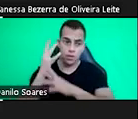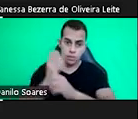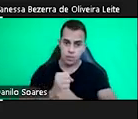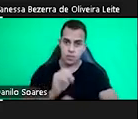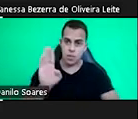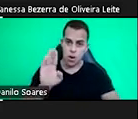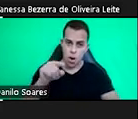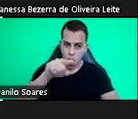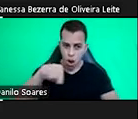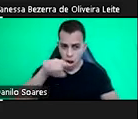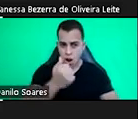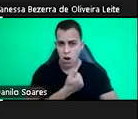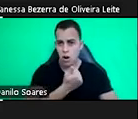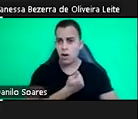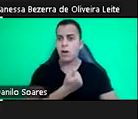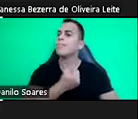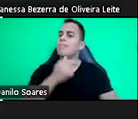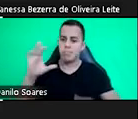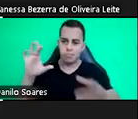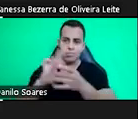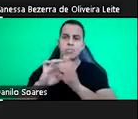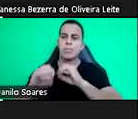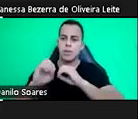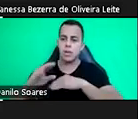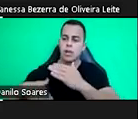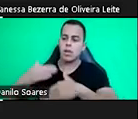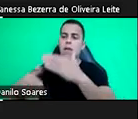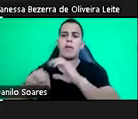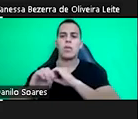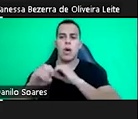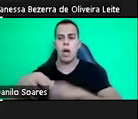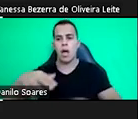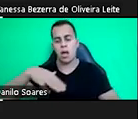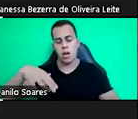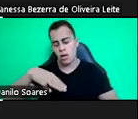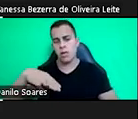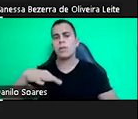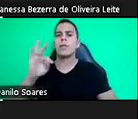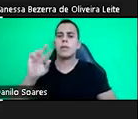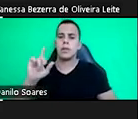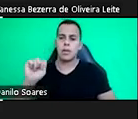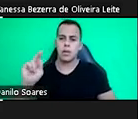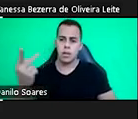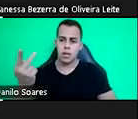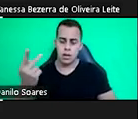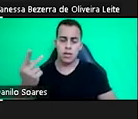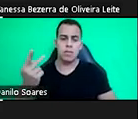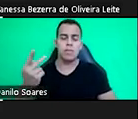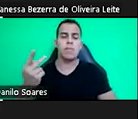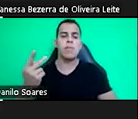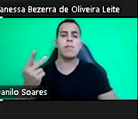ele é fortemente associado com rendimento educacional, tanto nos casos de TDAH como